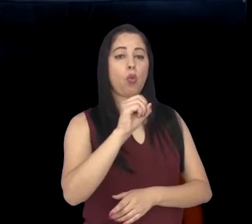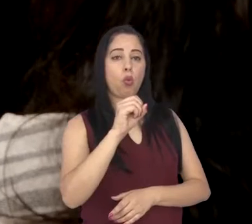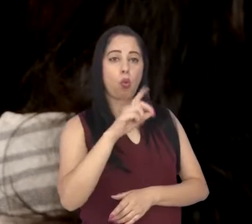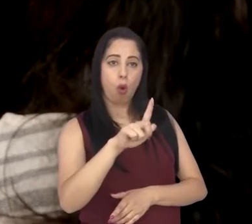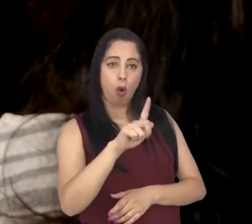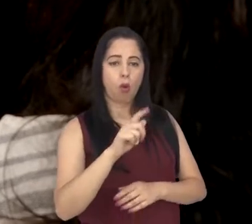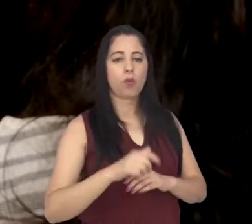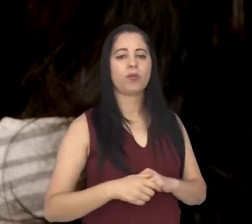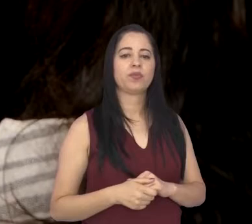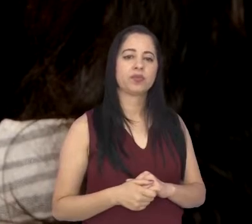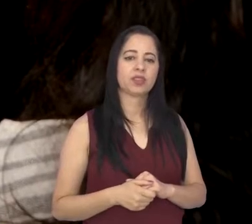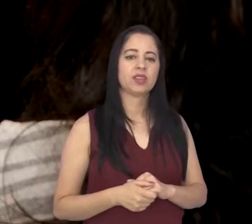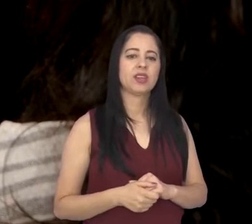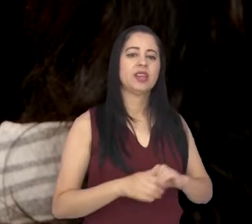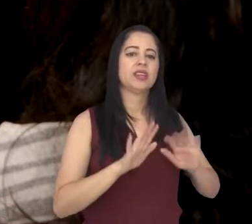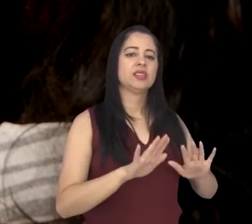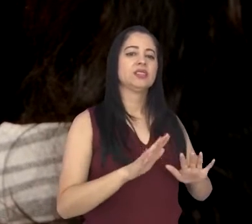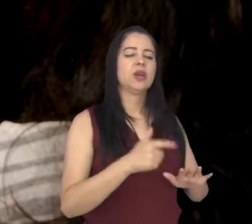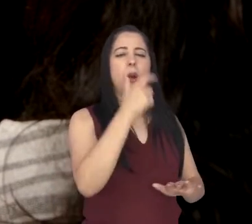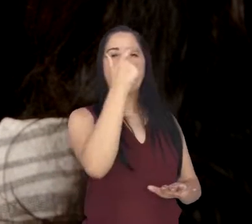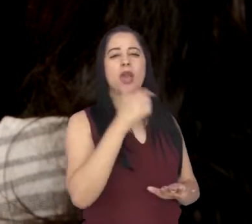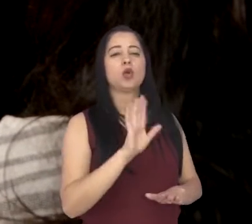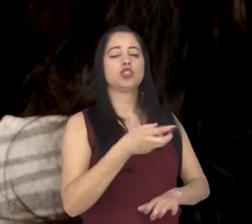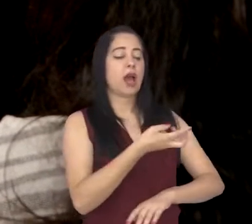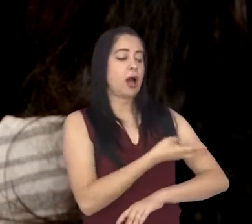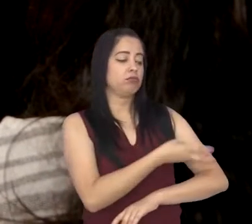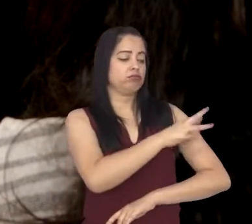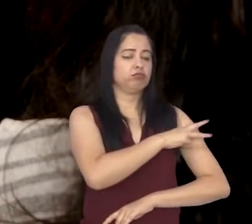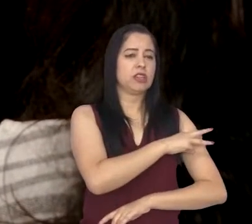Letras. E quando eu já estava, acho que no terceiro ano,